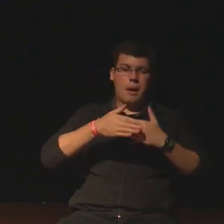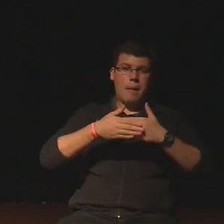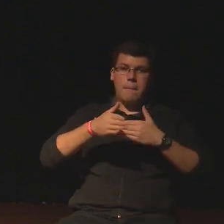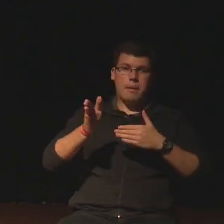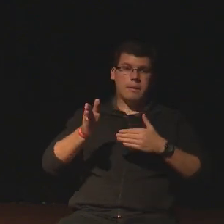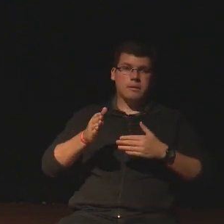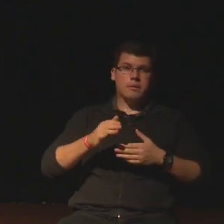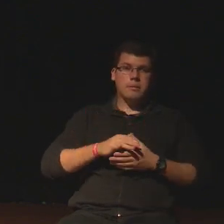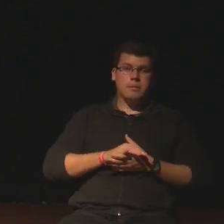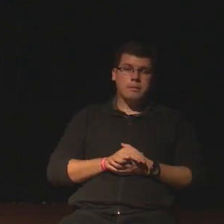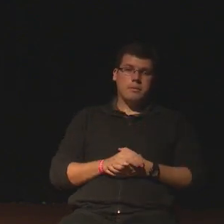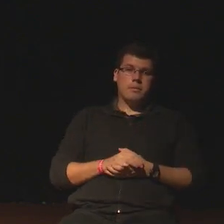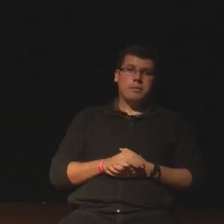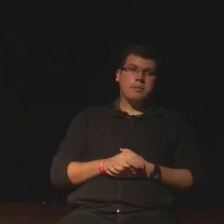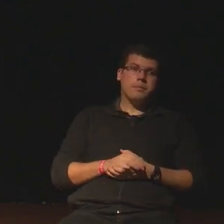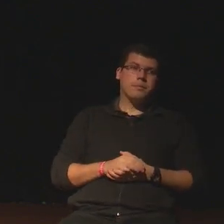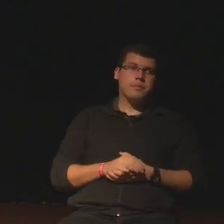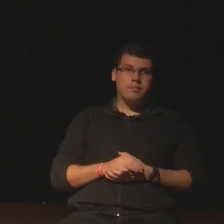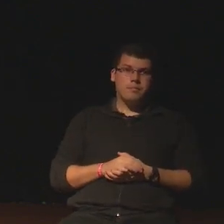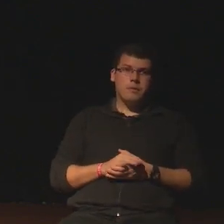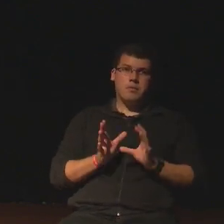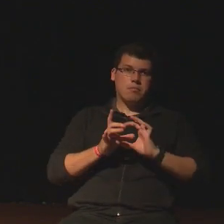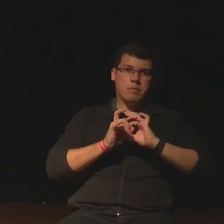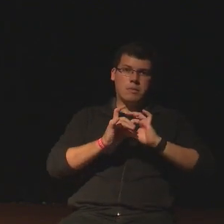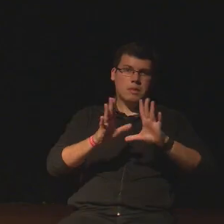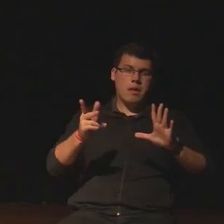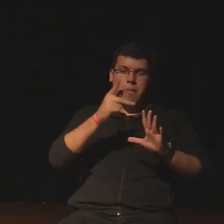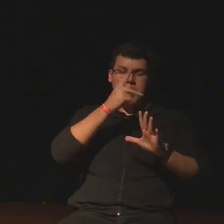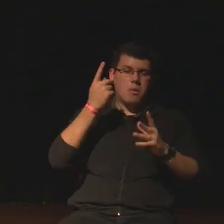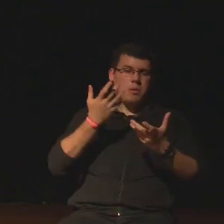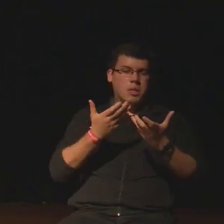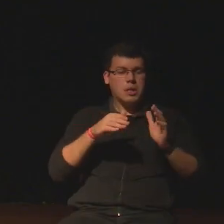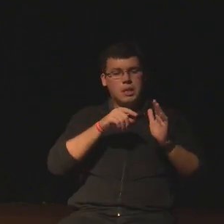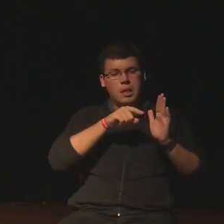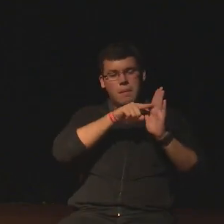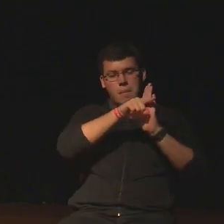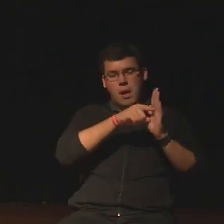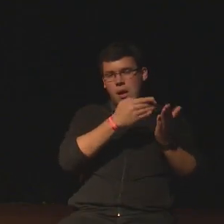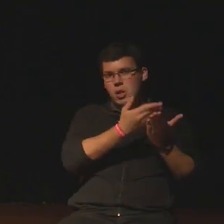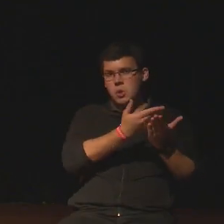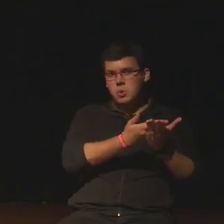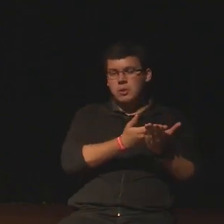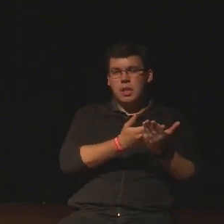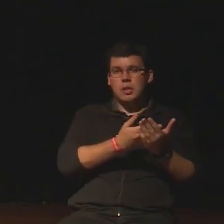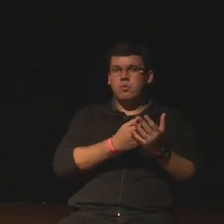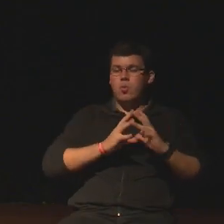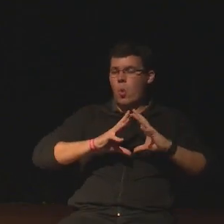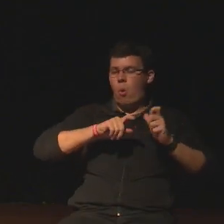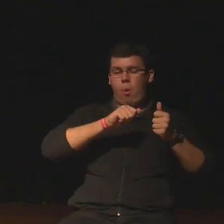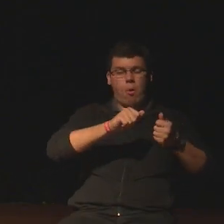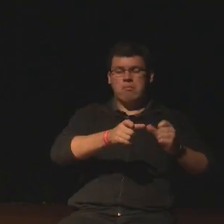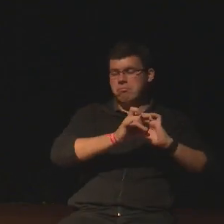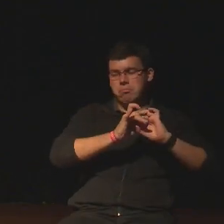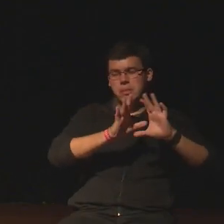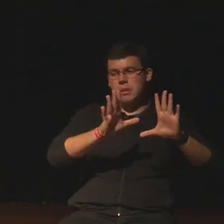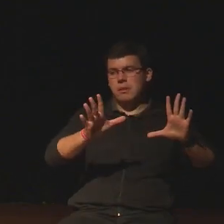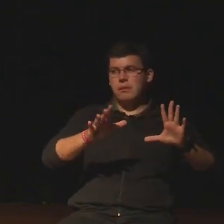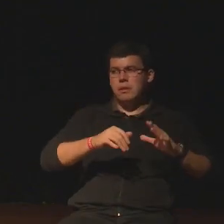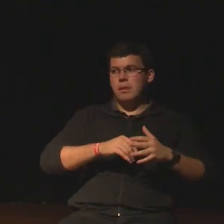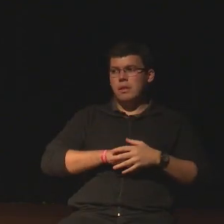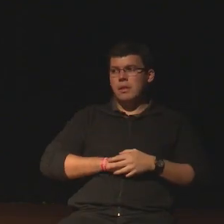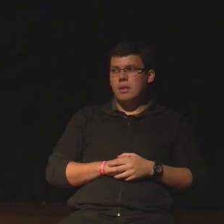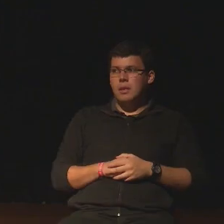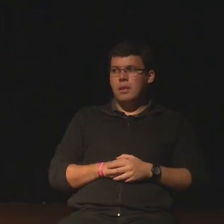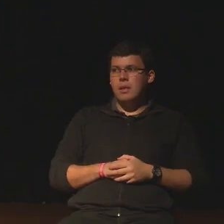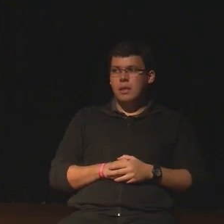têm, então o processo está lá disponível, se as pessoas quiserem consultar. Tudo isso está lá, todos os